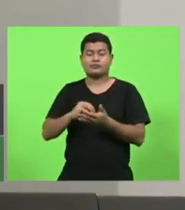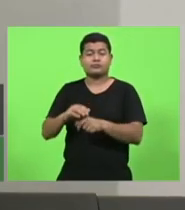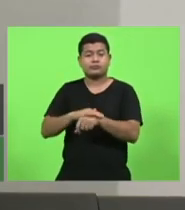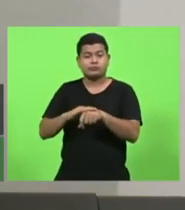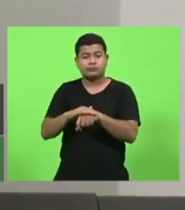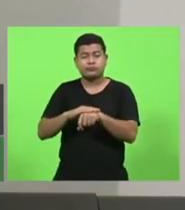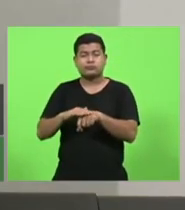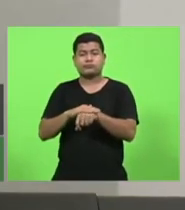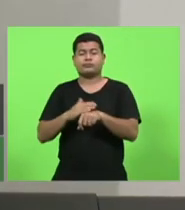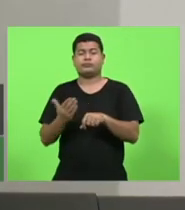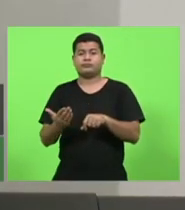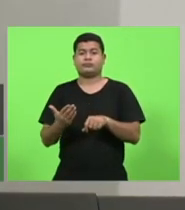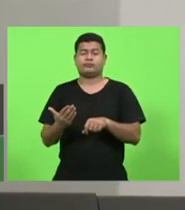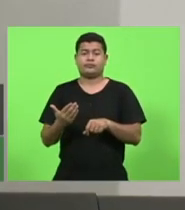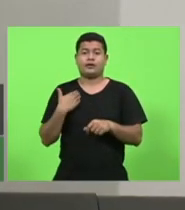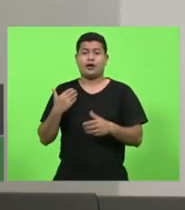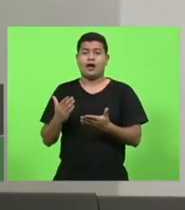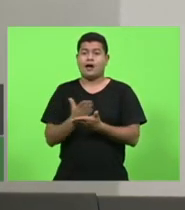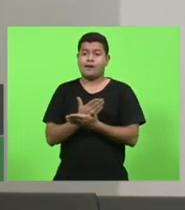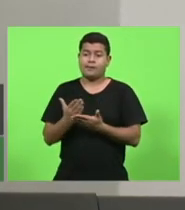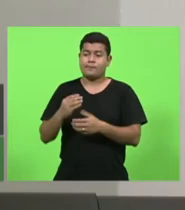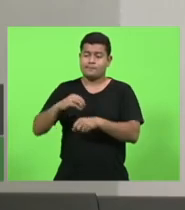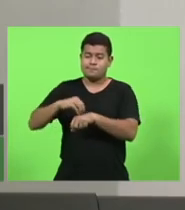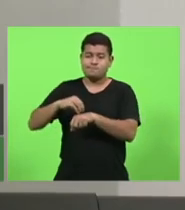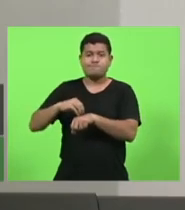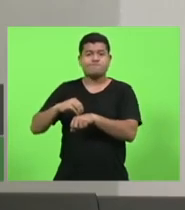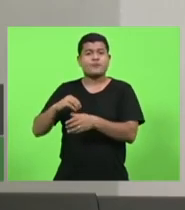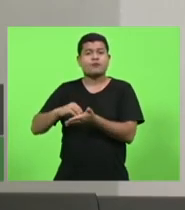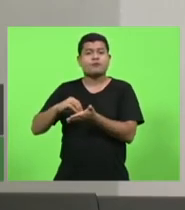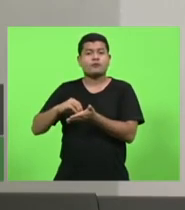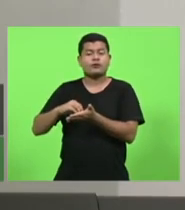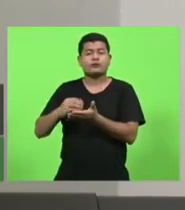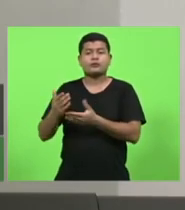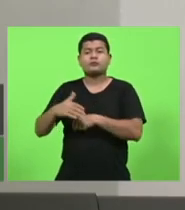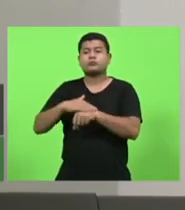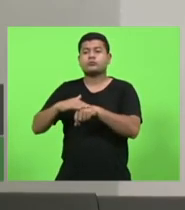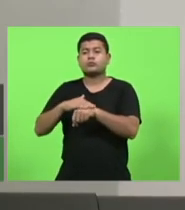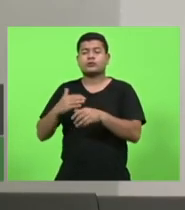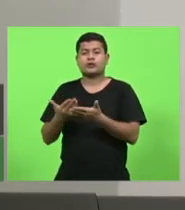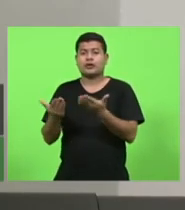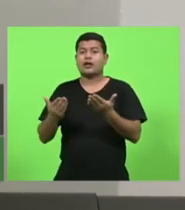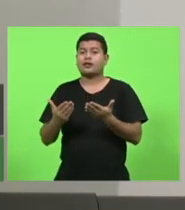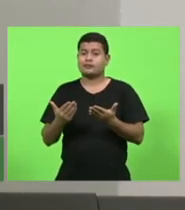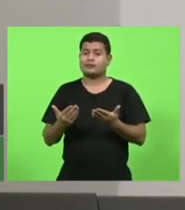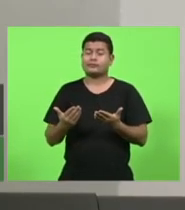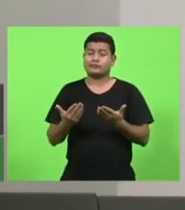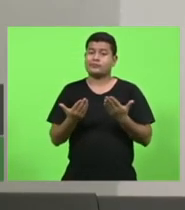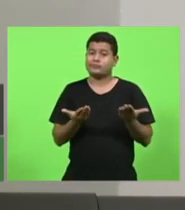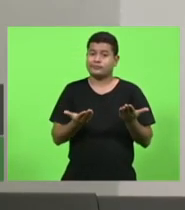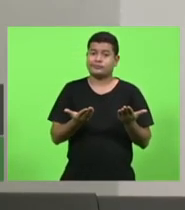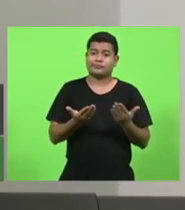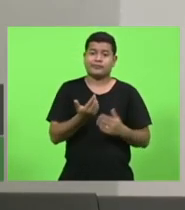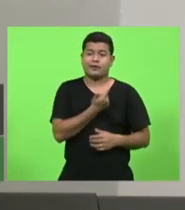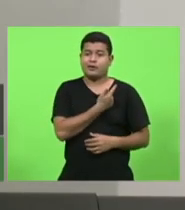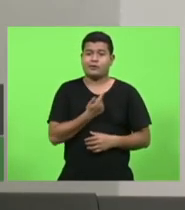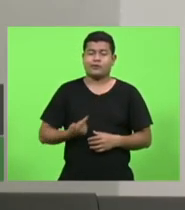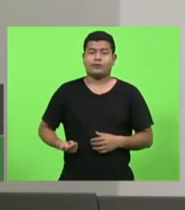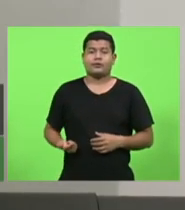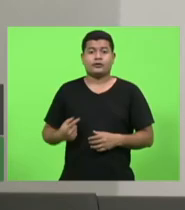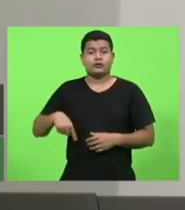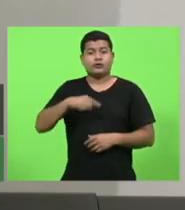diálogo, em determinados momentos, falta, fica evidente ao governo, e a gente espera